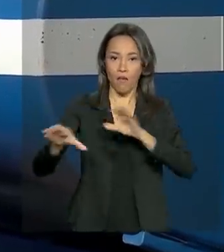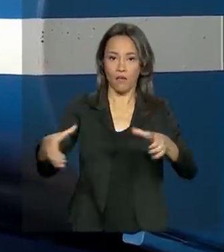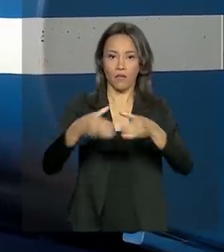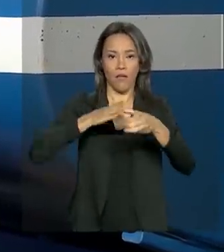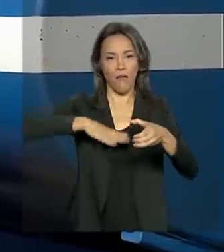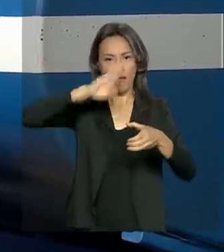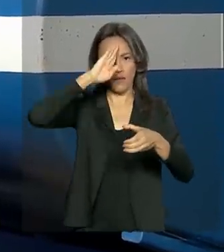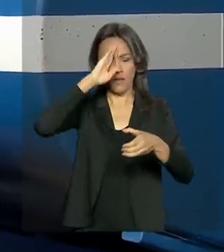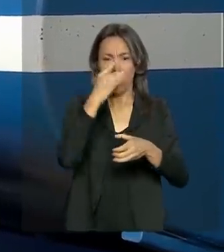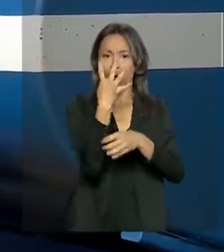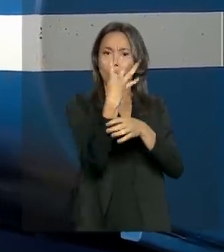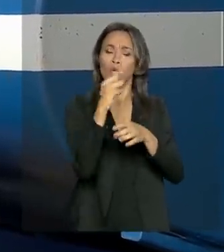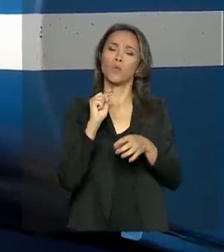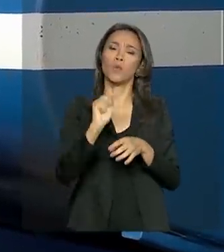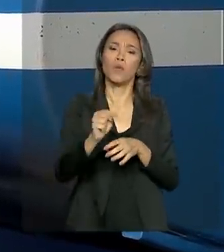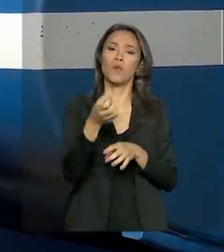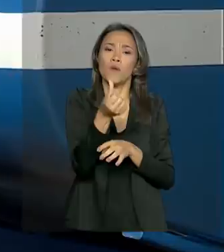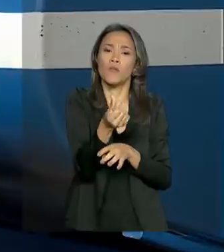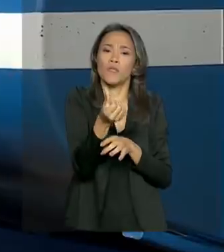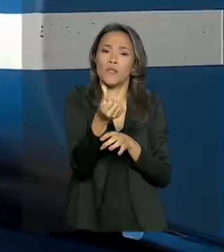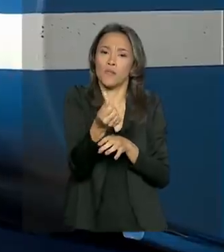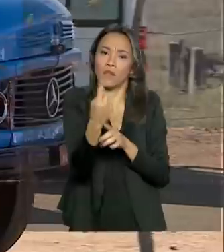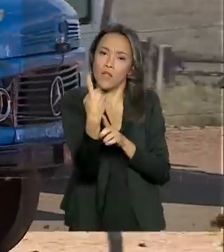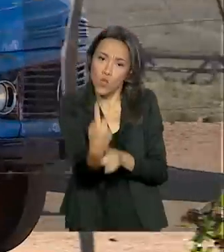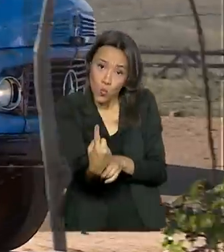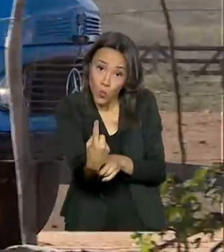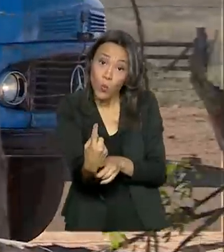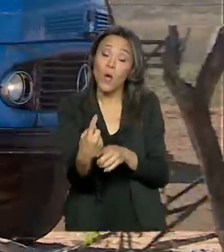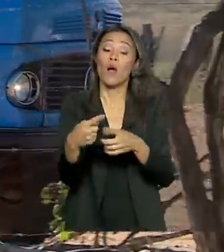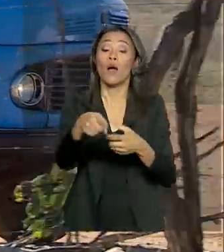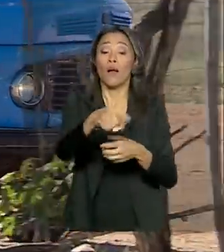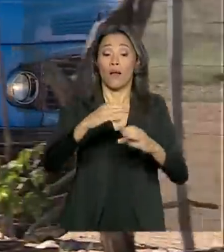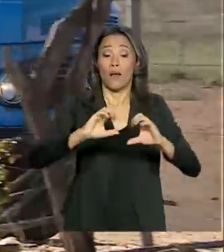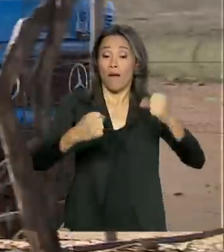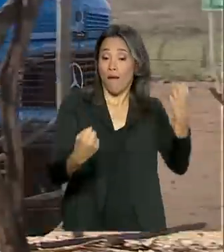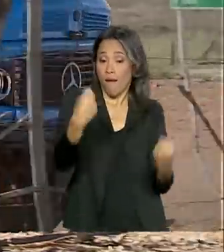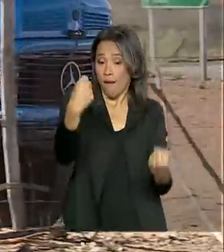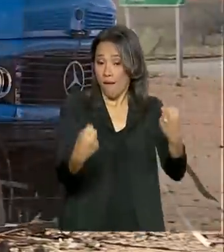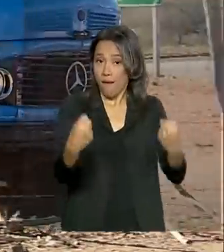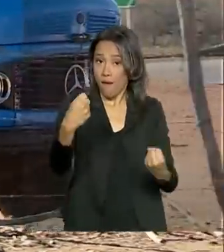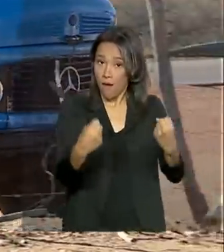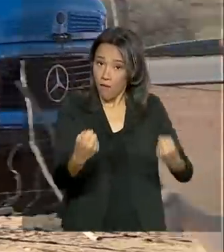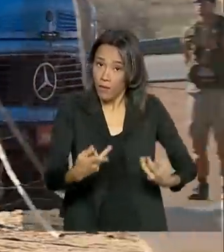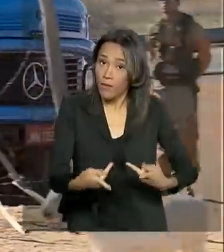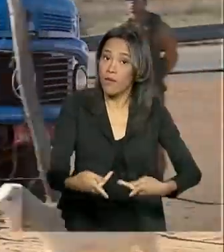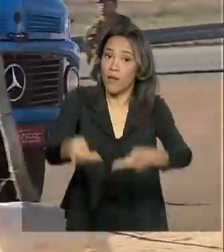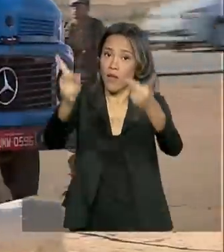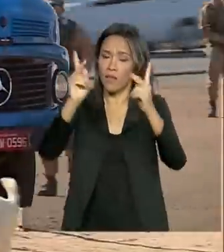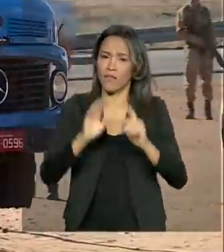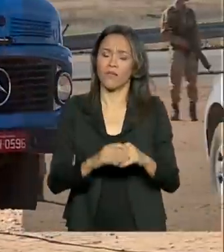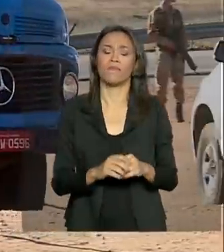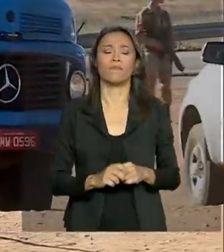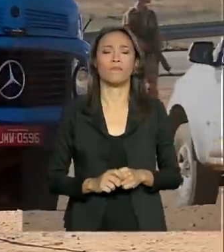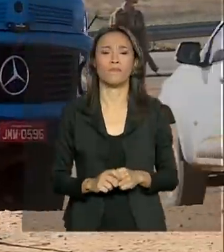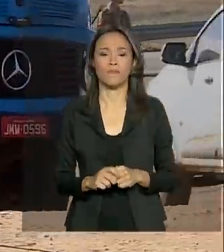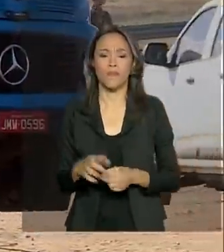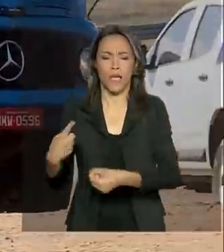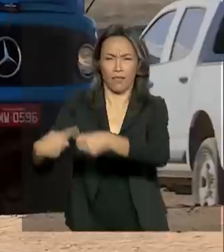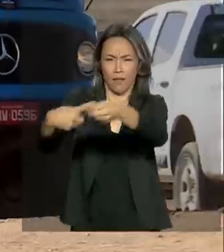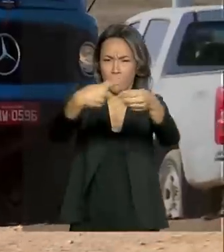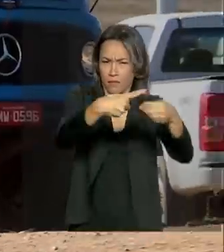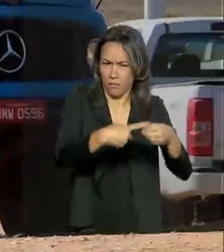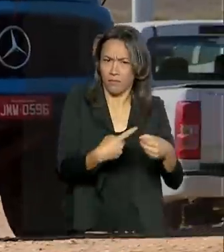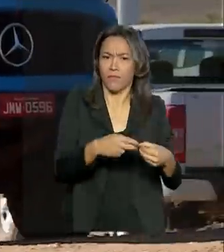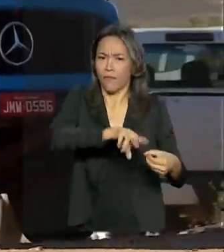.361 caminhões-pipa cadastrados, que atuam em 657 municípios. São